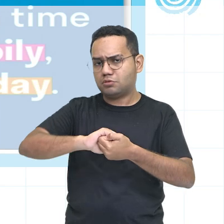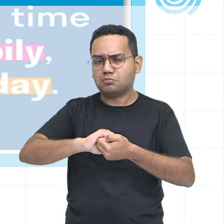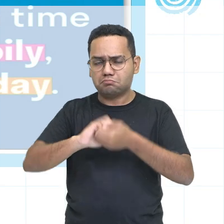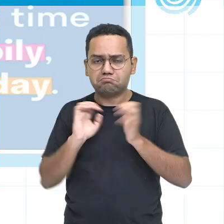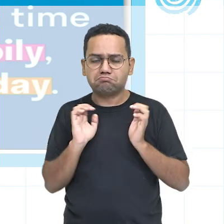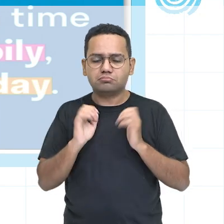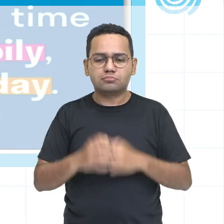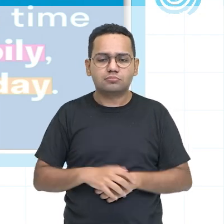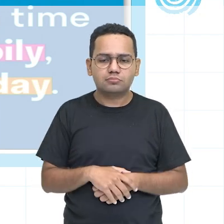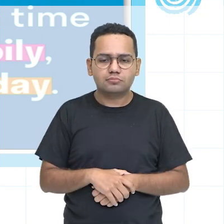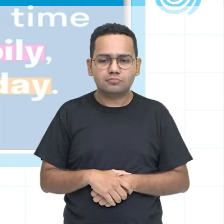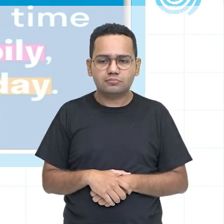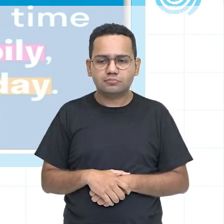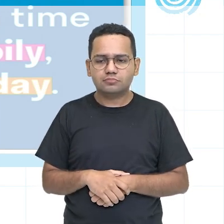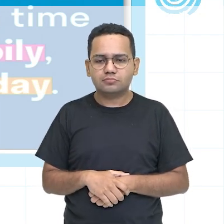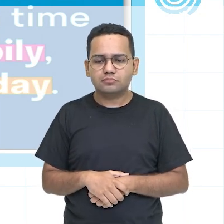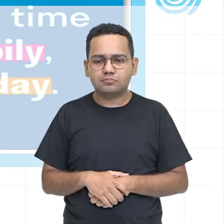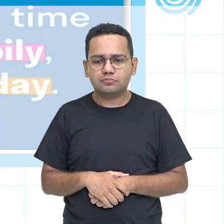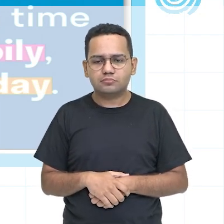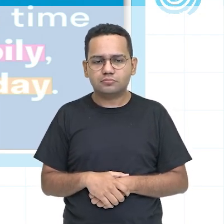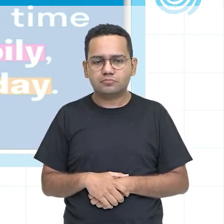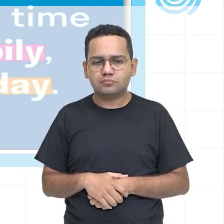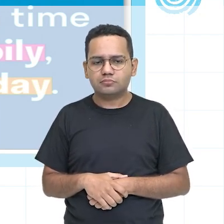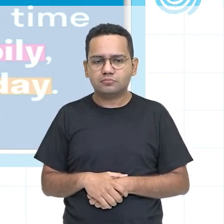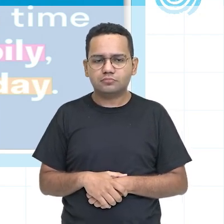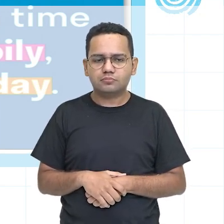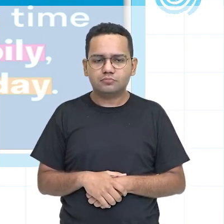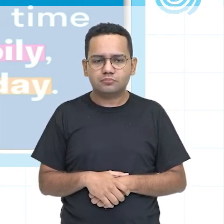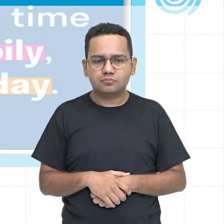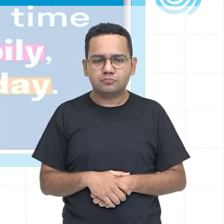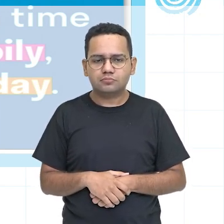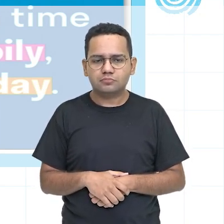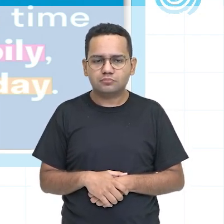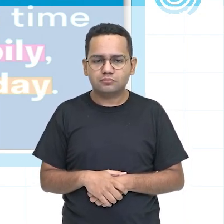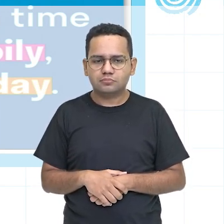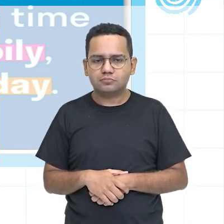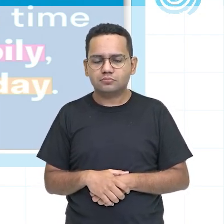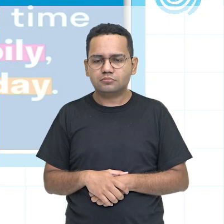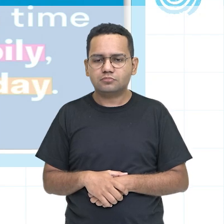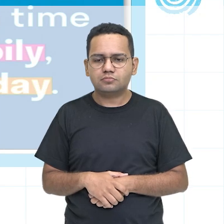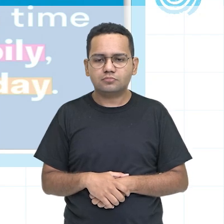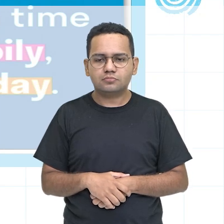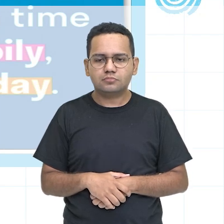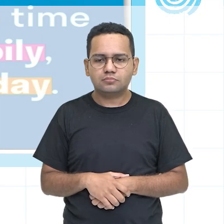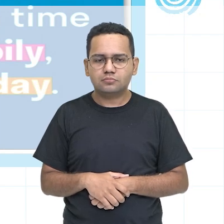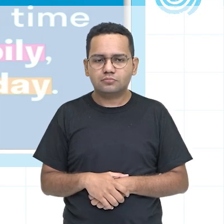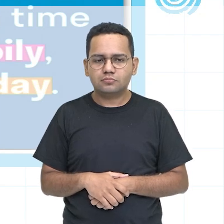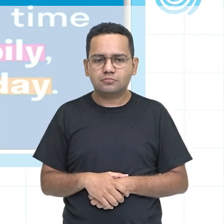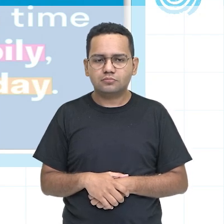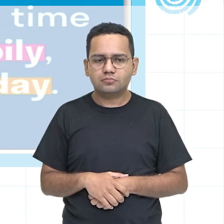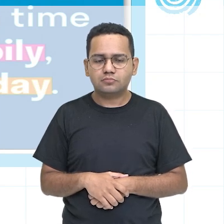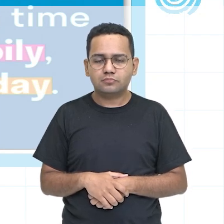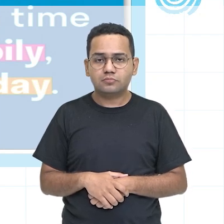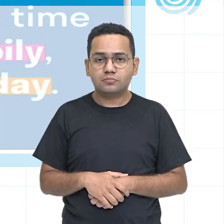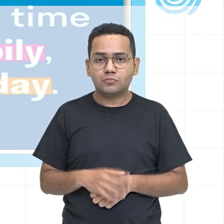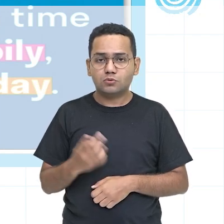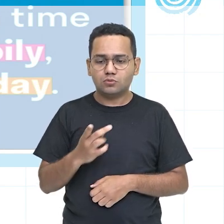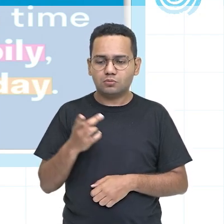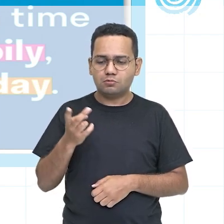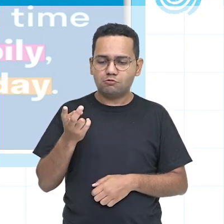cumprimentou ele calorosamente. E they walked together quickly. E eles caminharam para a